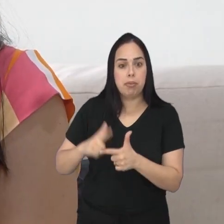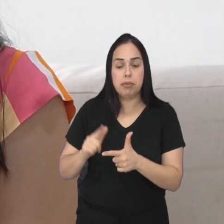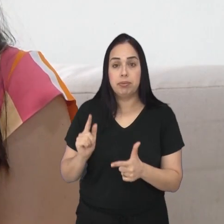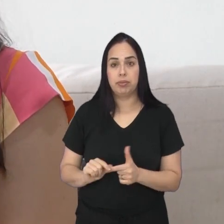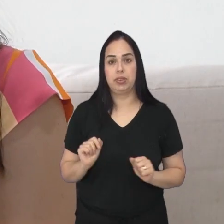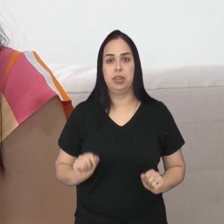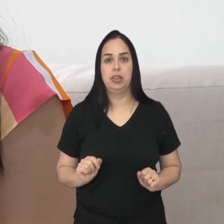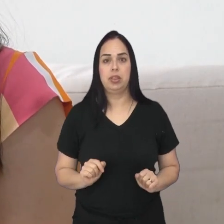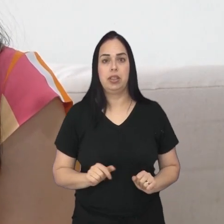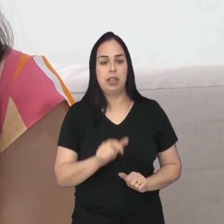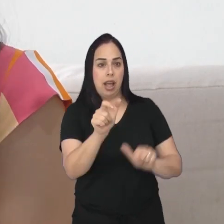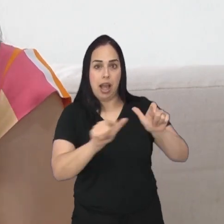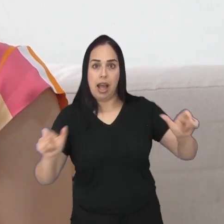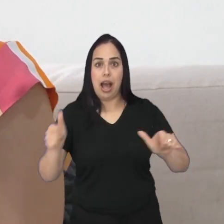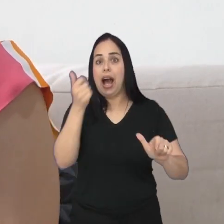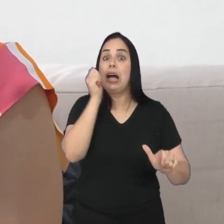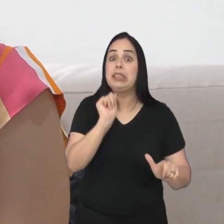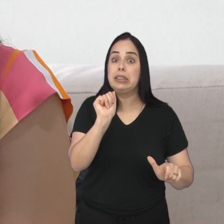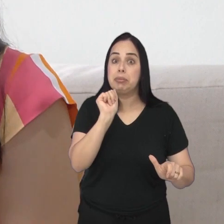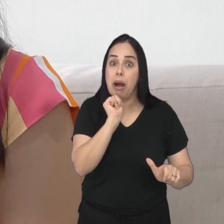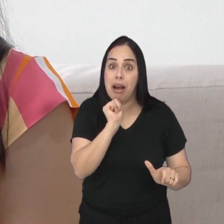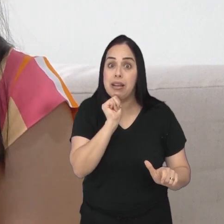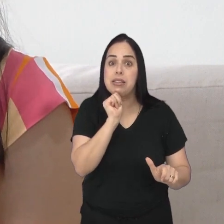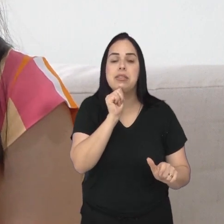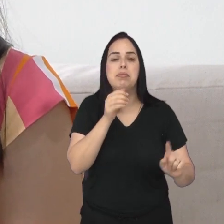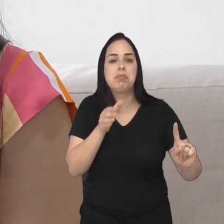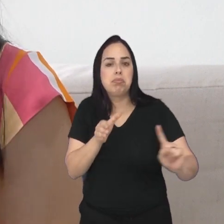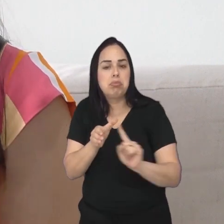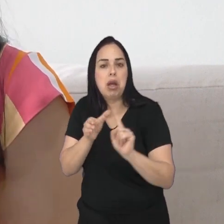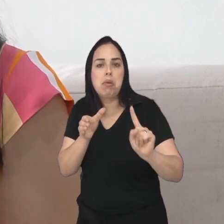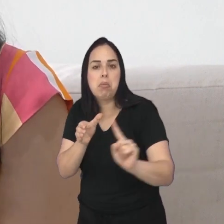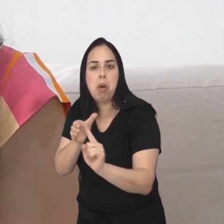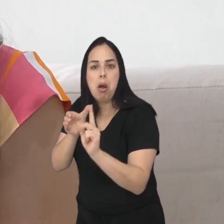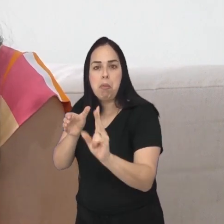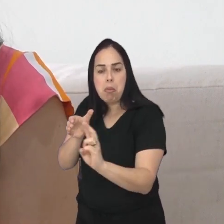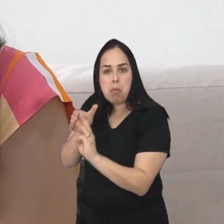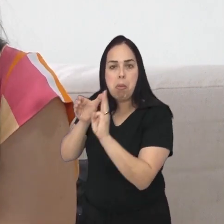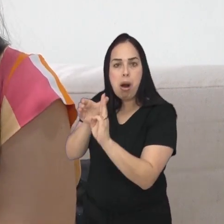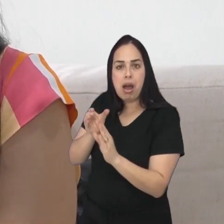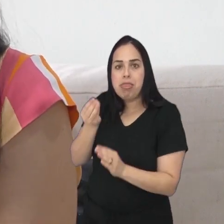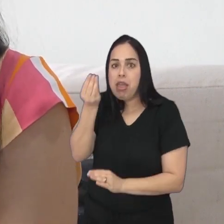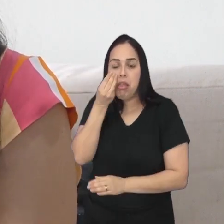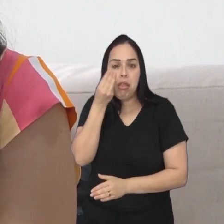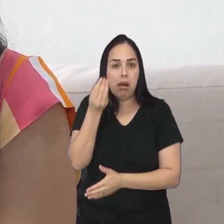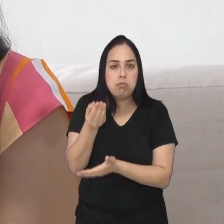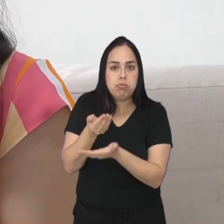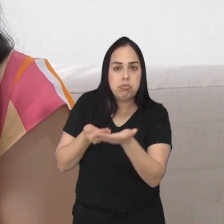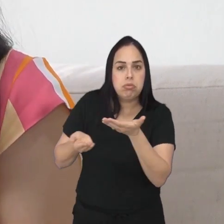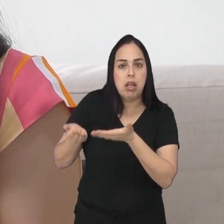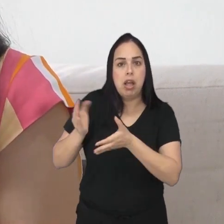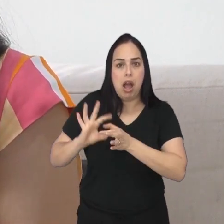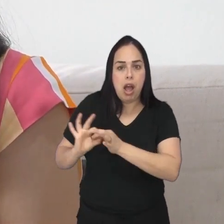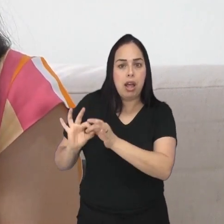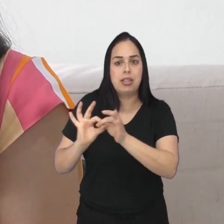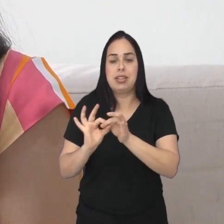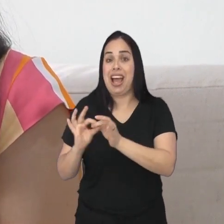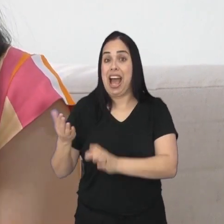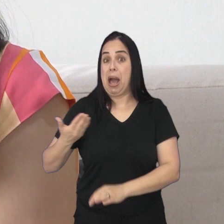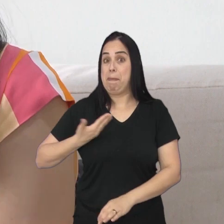é unir as mães atípicas, né? Tentar formar um grupo de mães que se